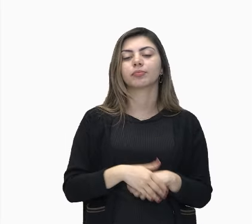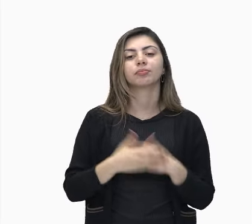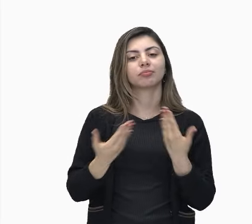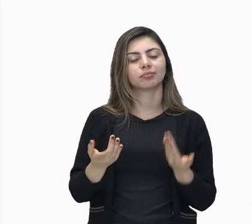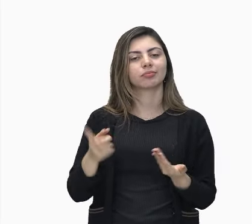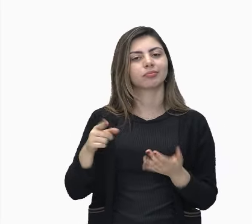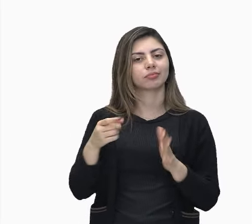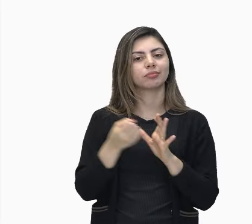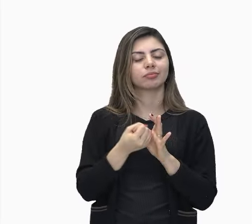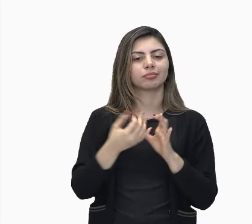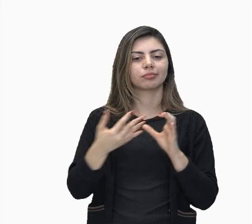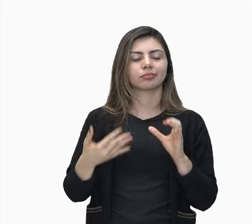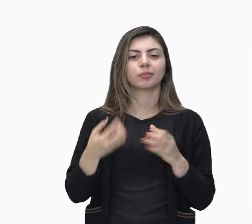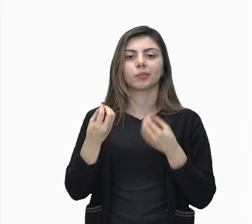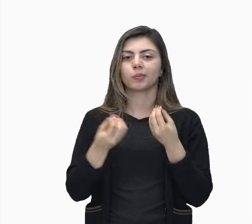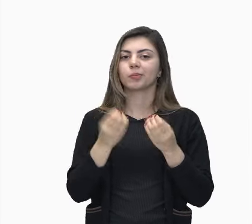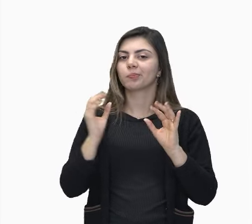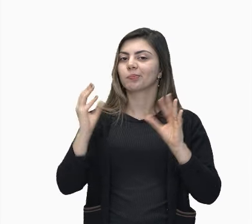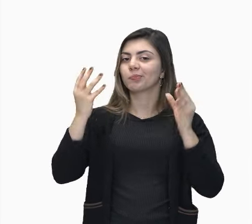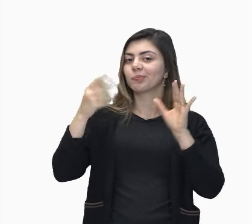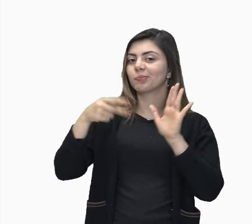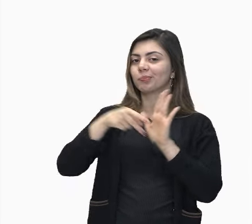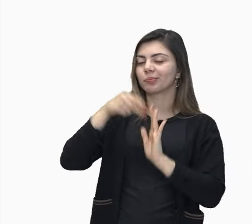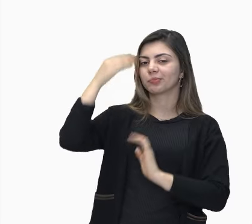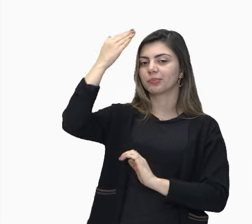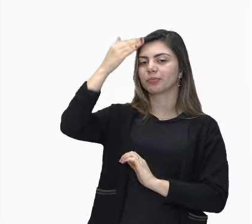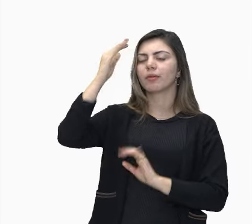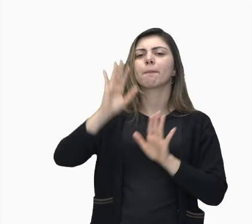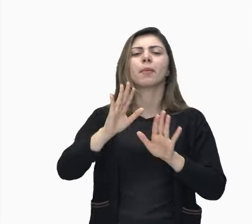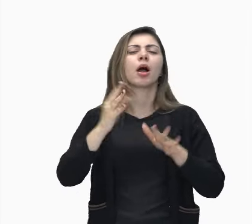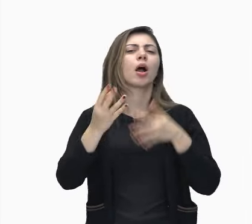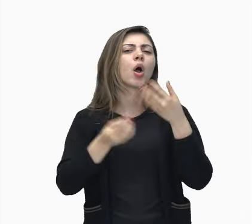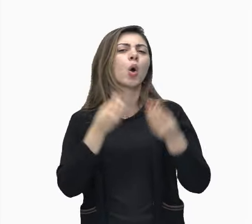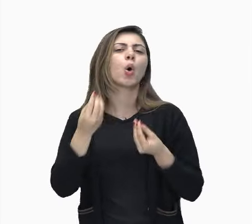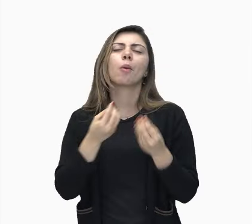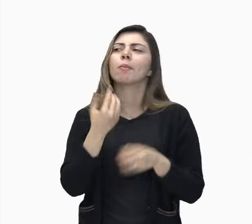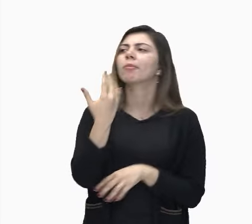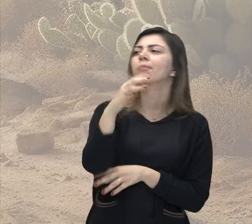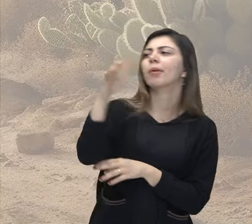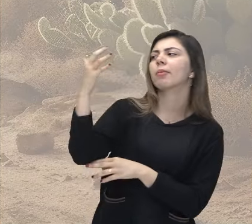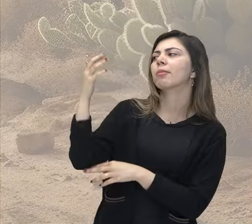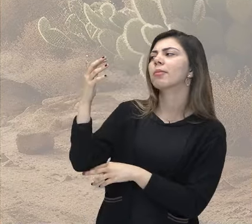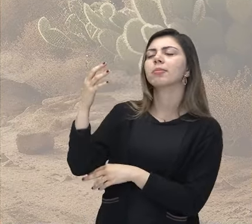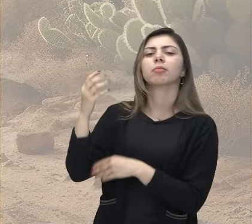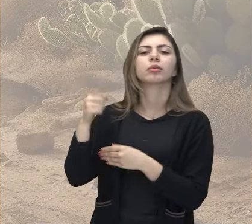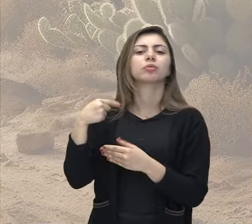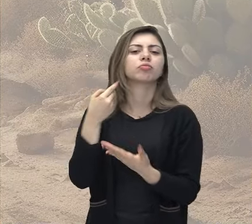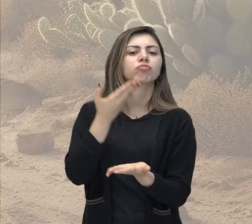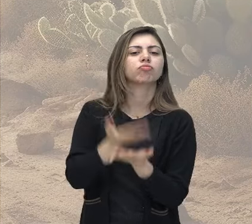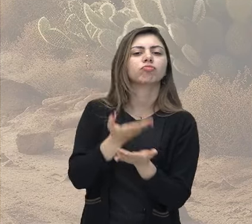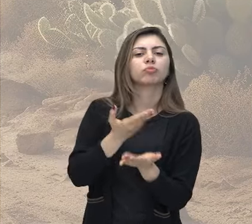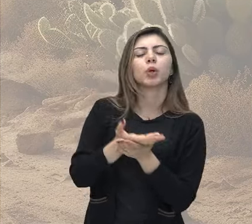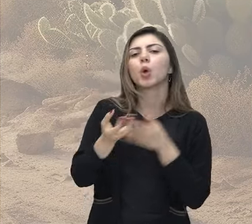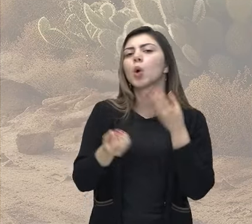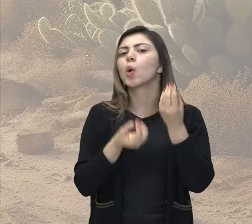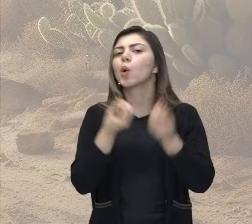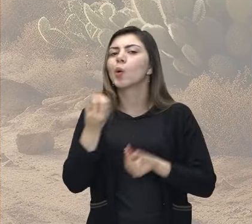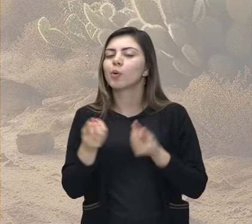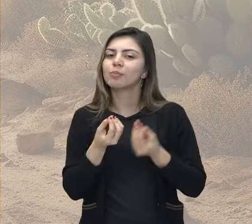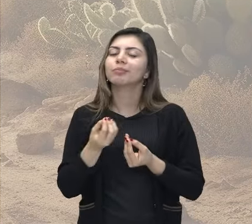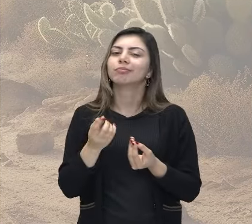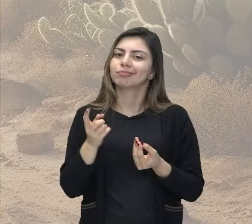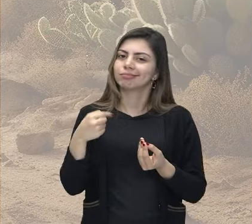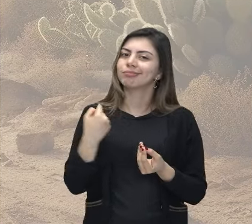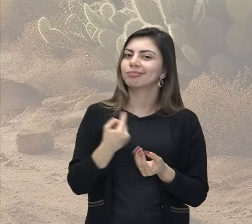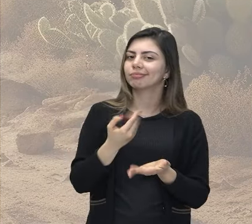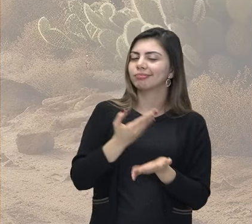as características do clima do México. E a vegetação, né, que a gente, quando estuda, a gente observa essa junção,